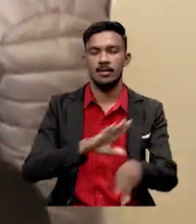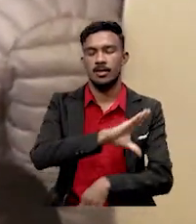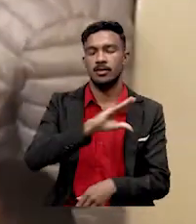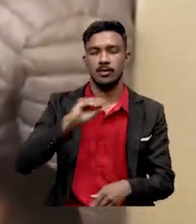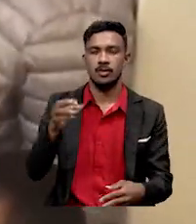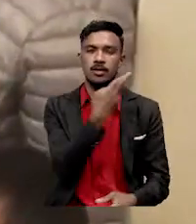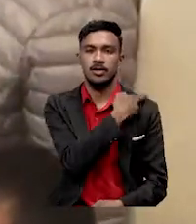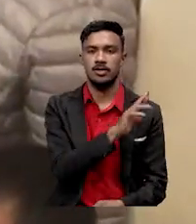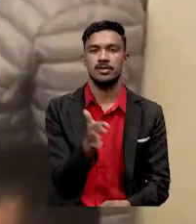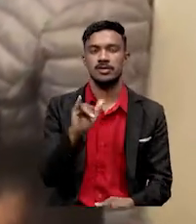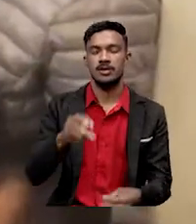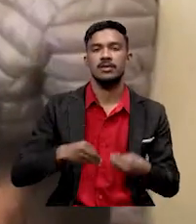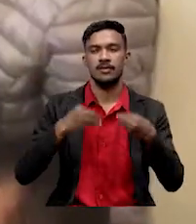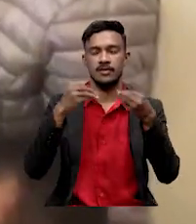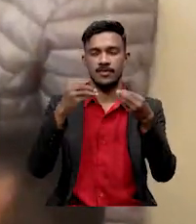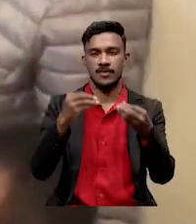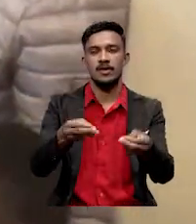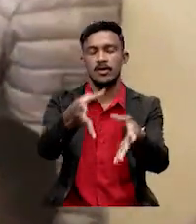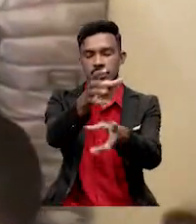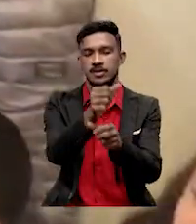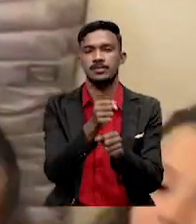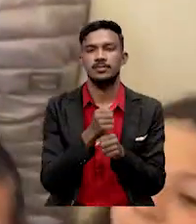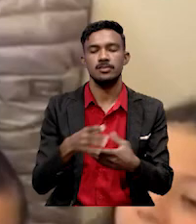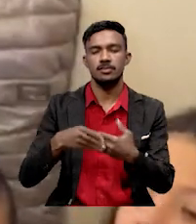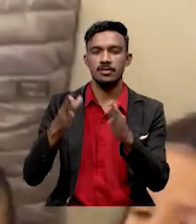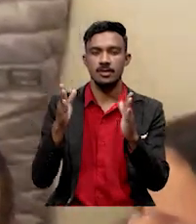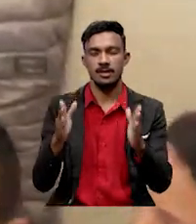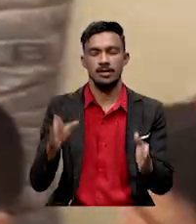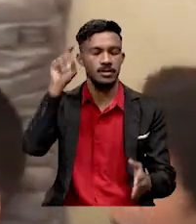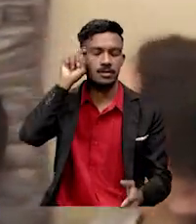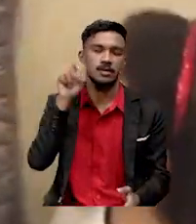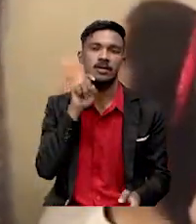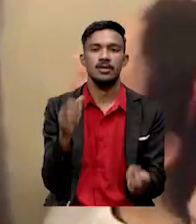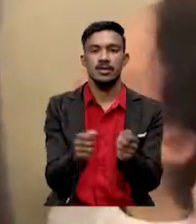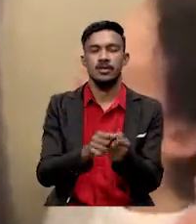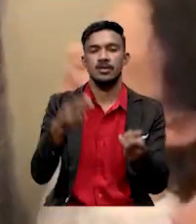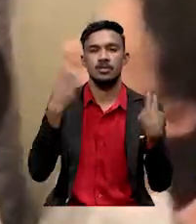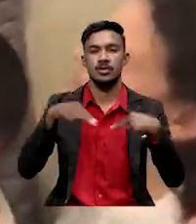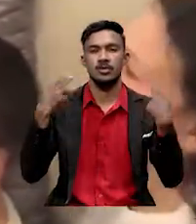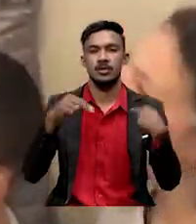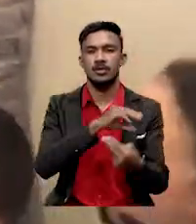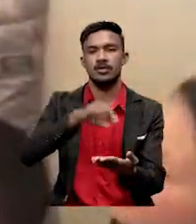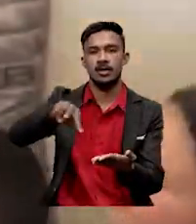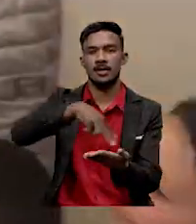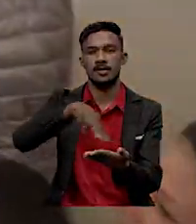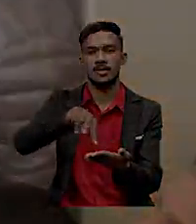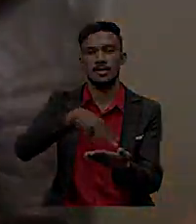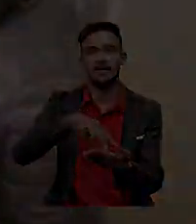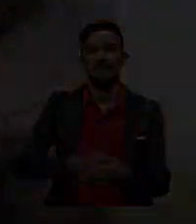religioso Sira, ho entusiasmo, simo líder carismático Kairala Sanana Guzmão, ho música no dança. Equipa cobertura, Ziamen.